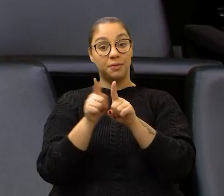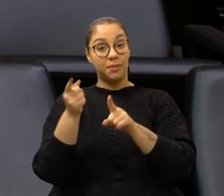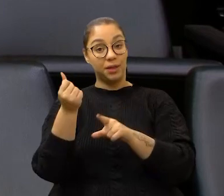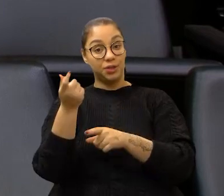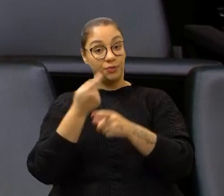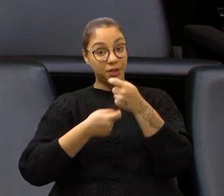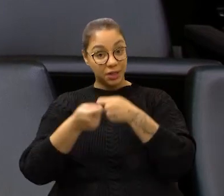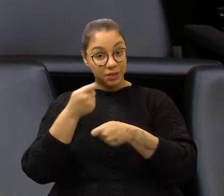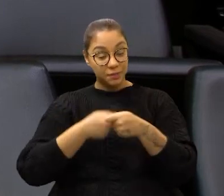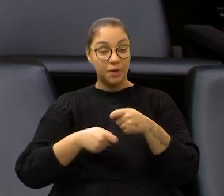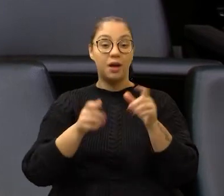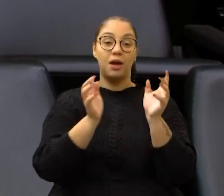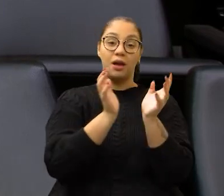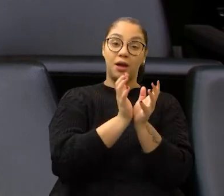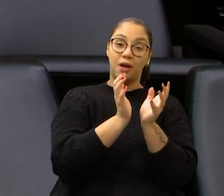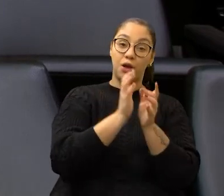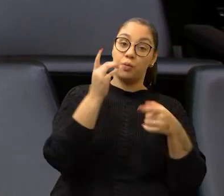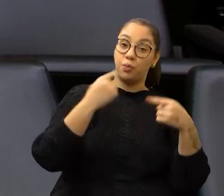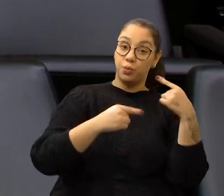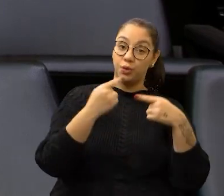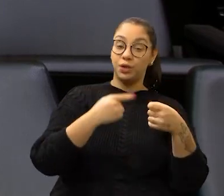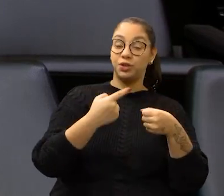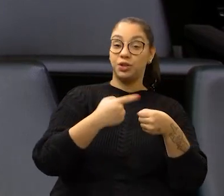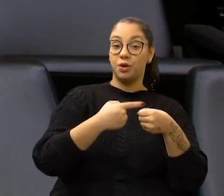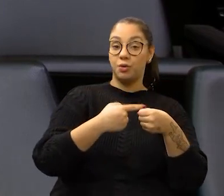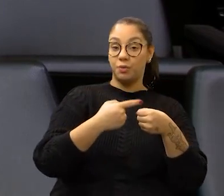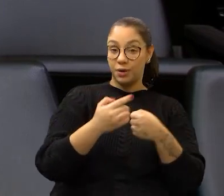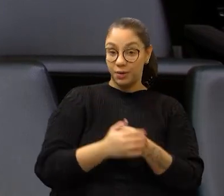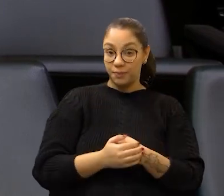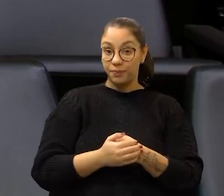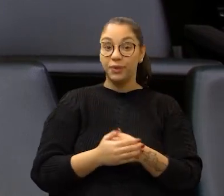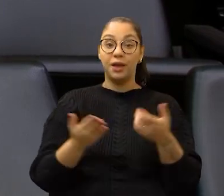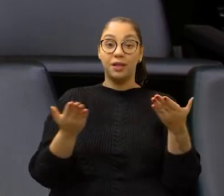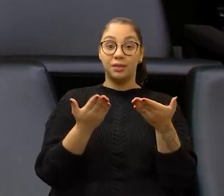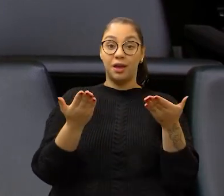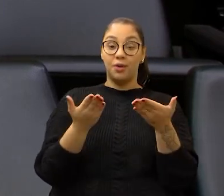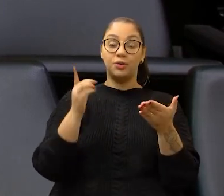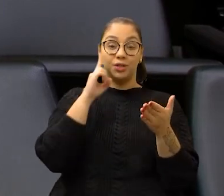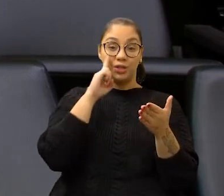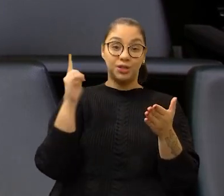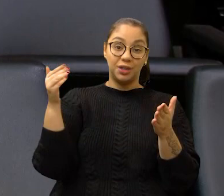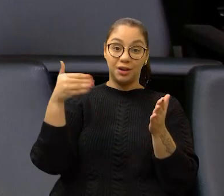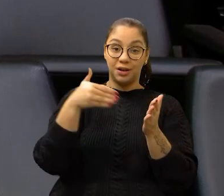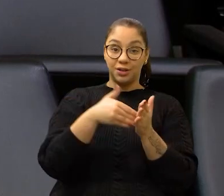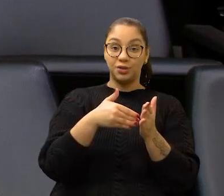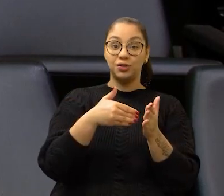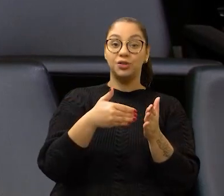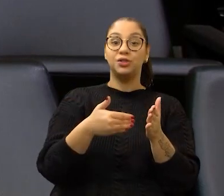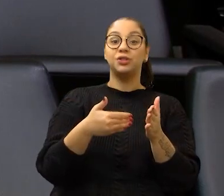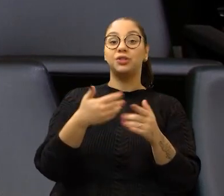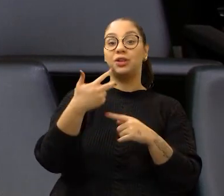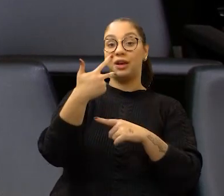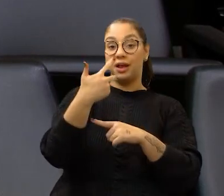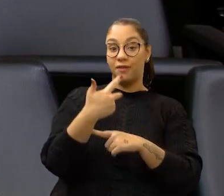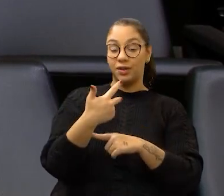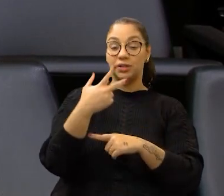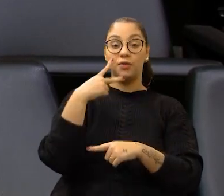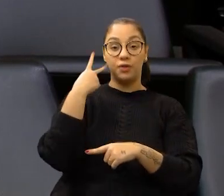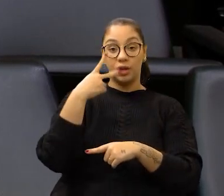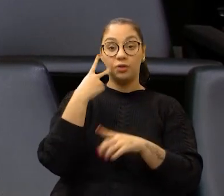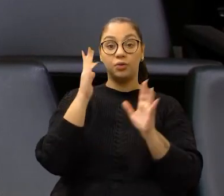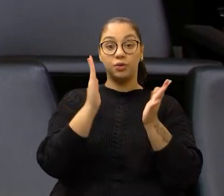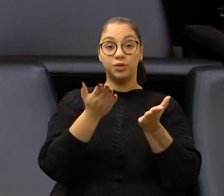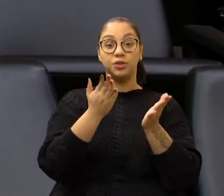Finanças e Orçamento, de Política Urbana. E até o dia da gravação, hoje do Em Pauta, o vereador